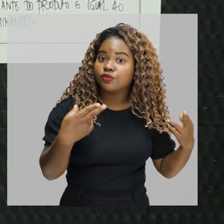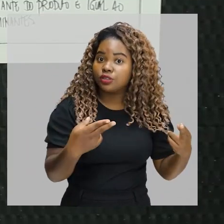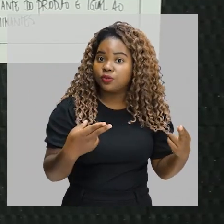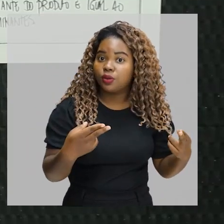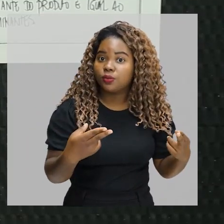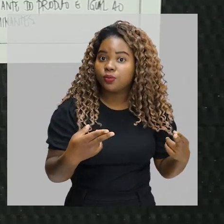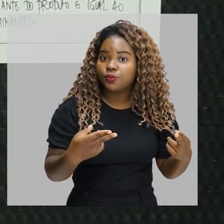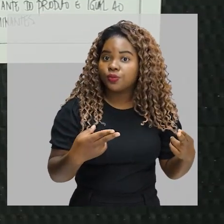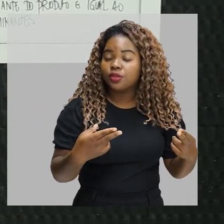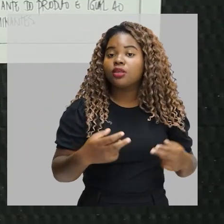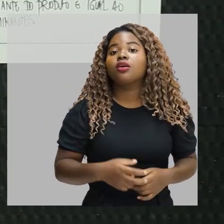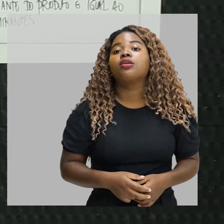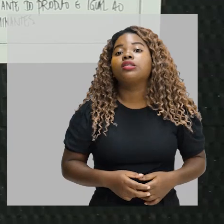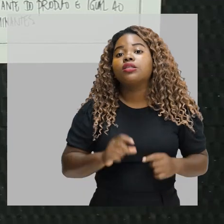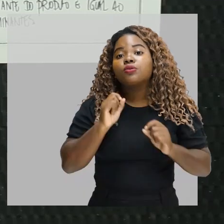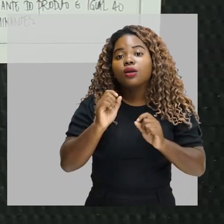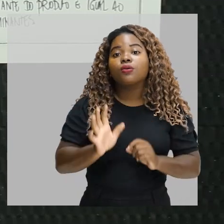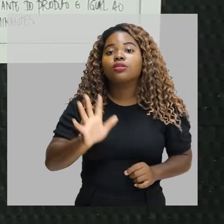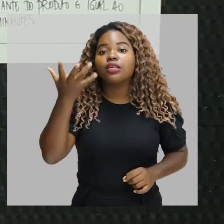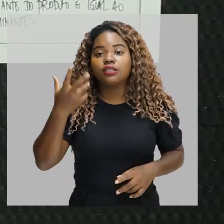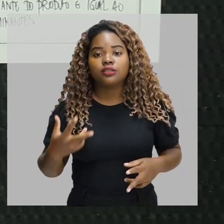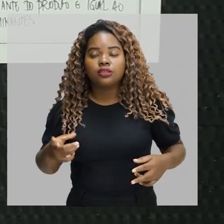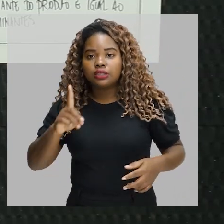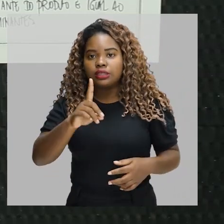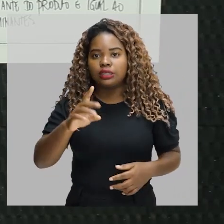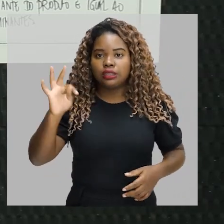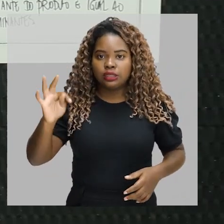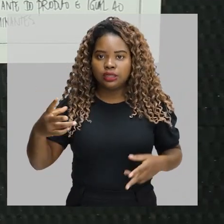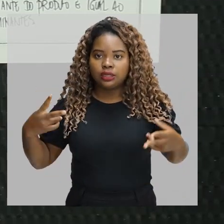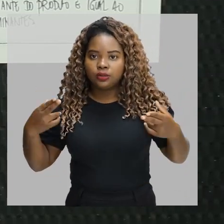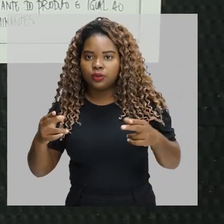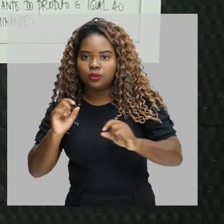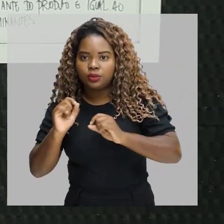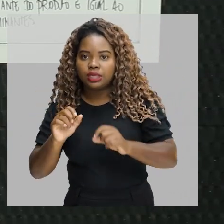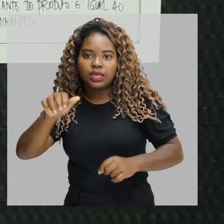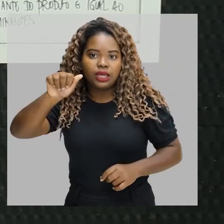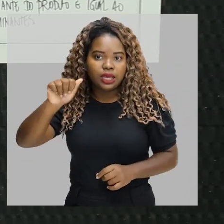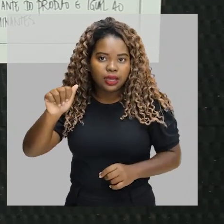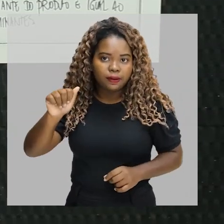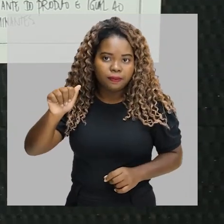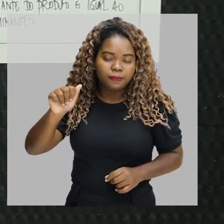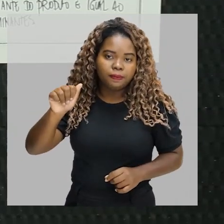Isso aqui vai ser igual ao determinante de A